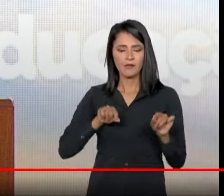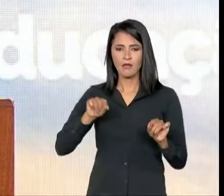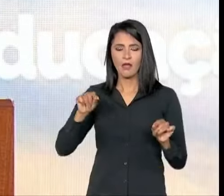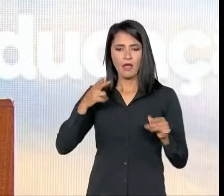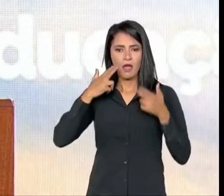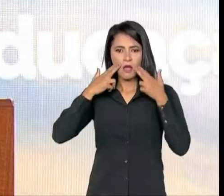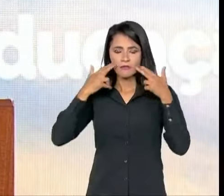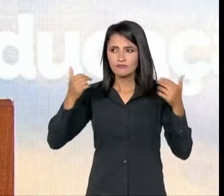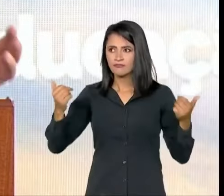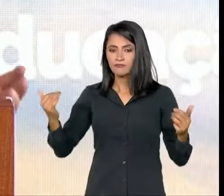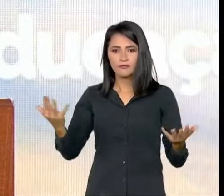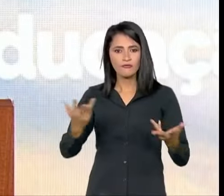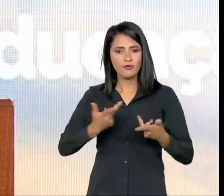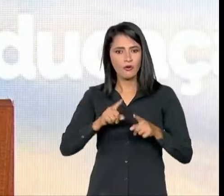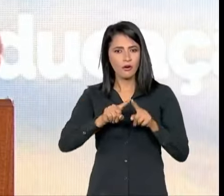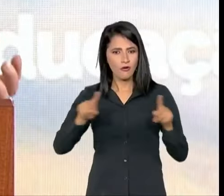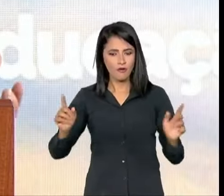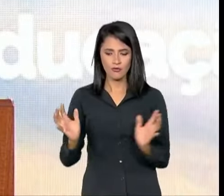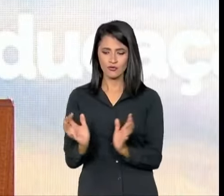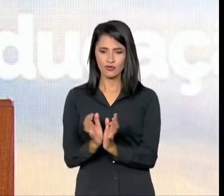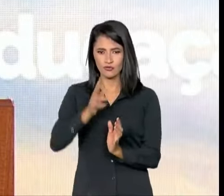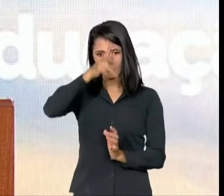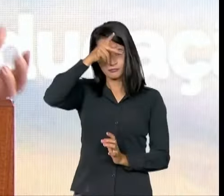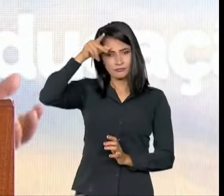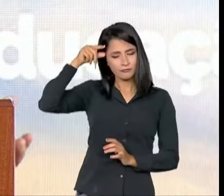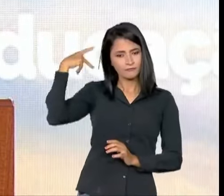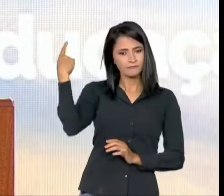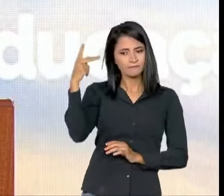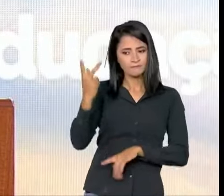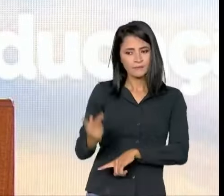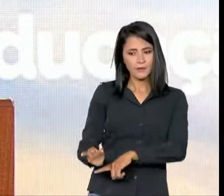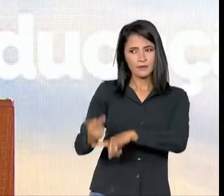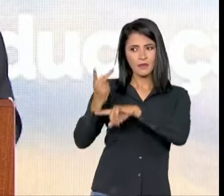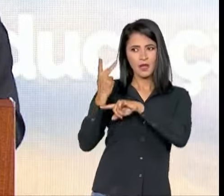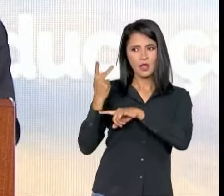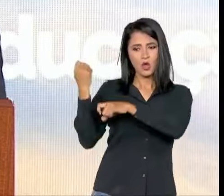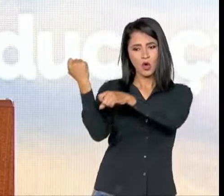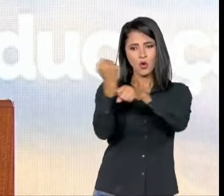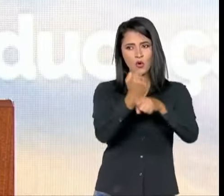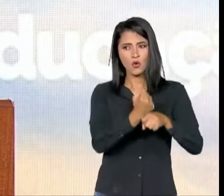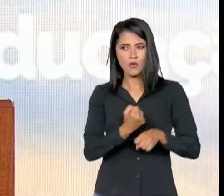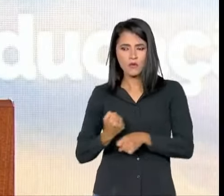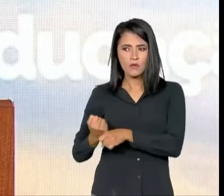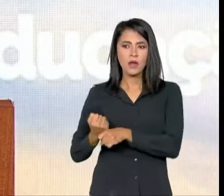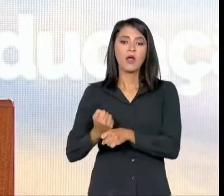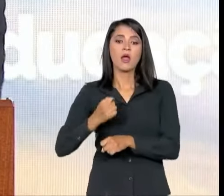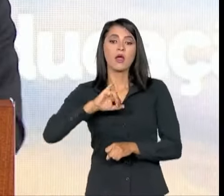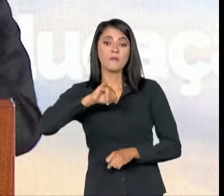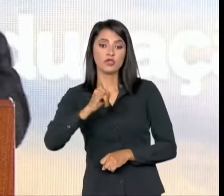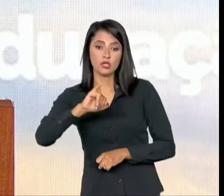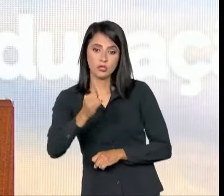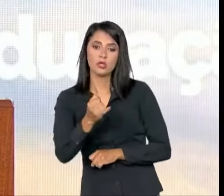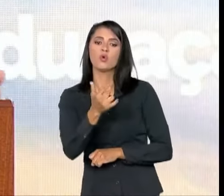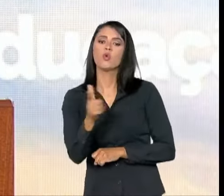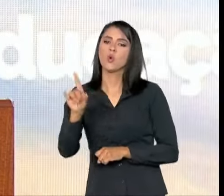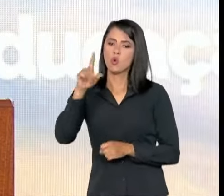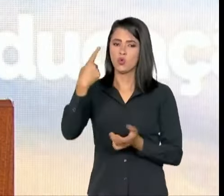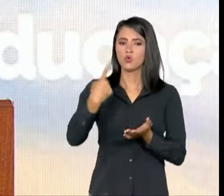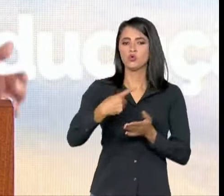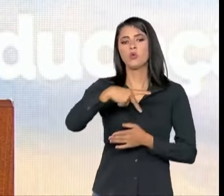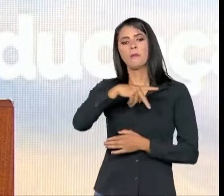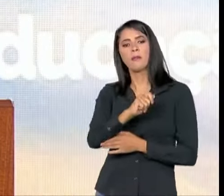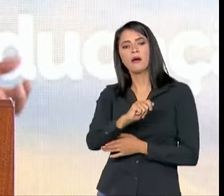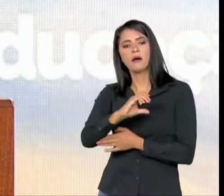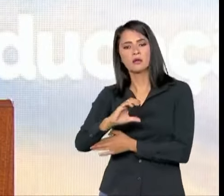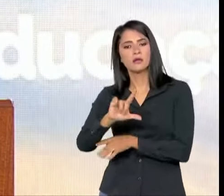Agora tem um conjunto de prefeituras que vão ser premiadas com determinadas obras. Em janeiro vai ter outro parque de seleções,